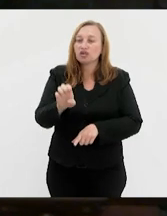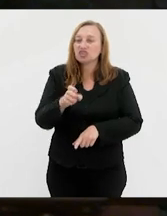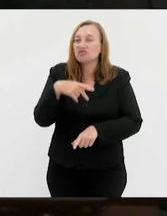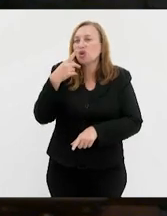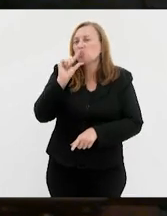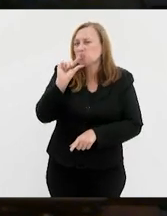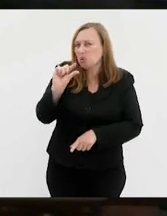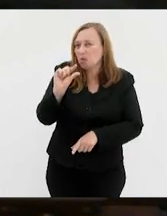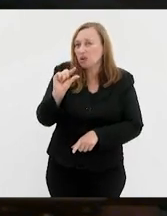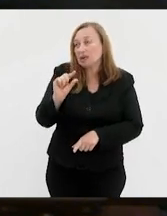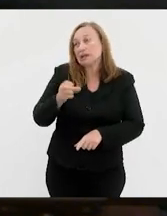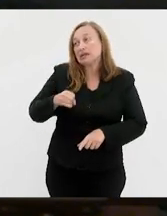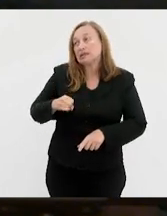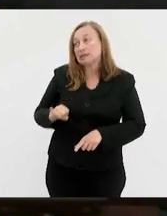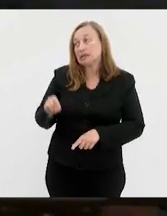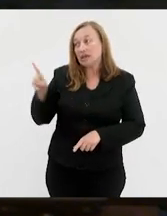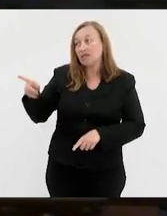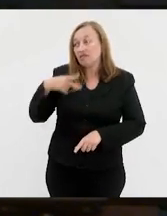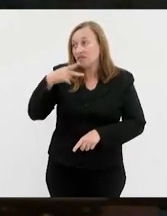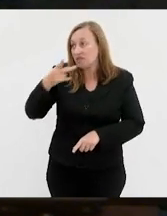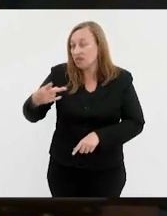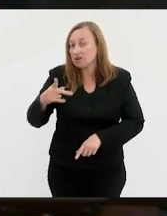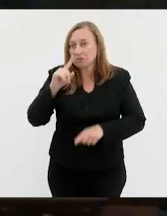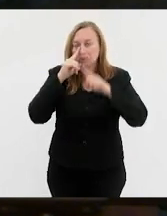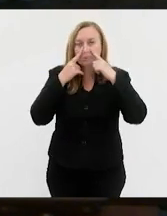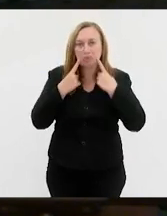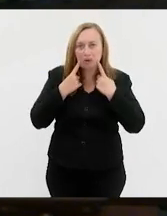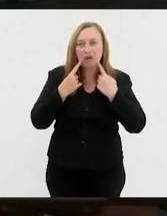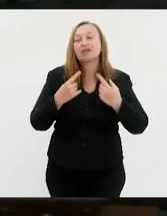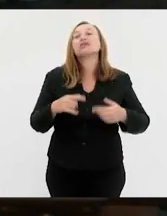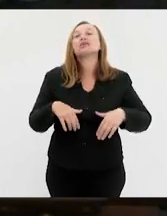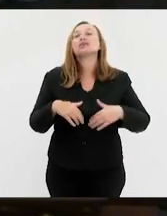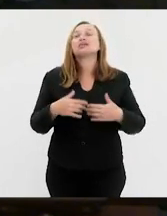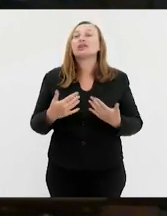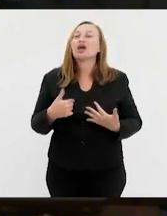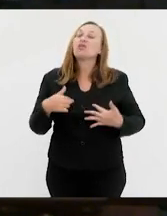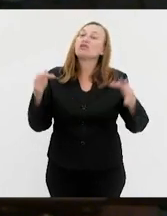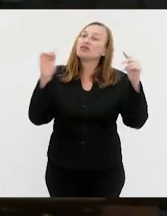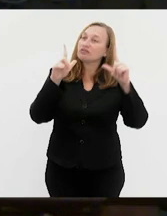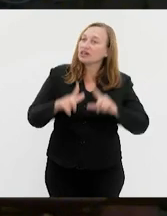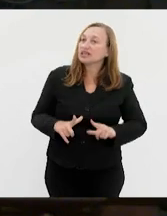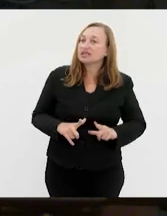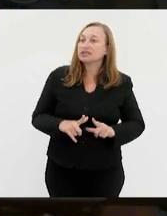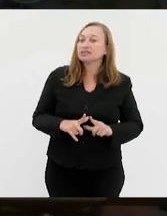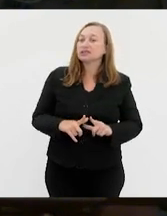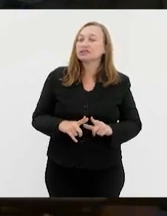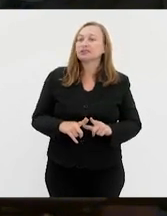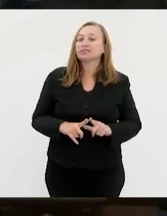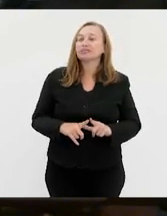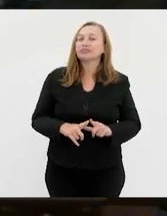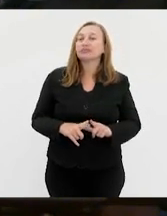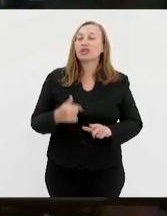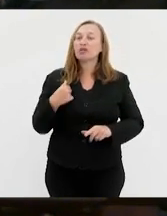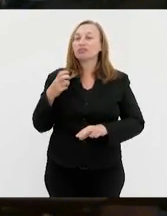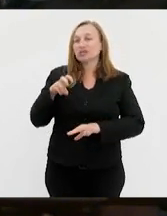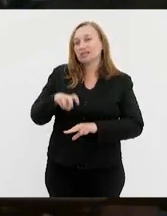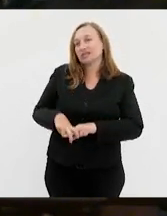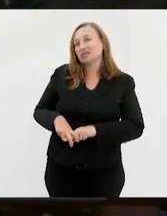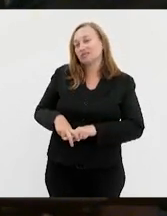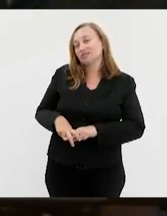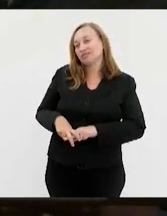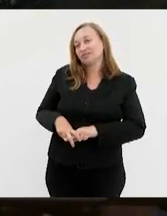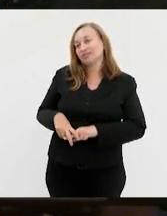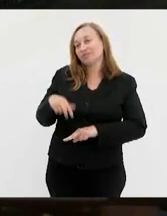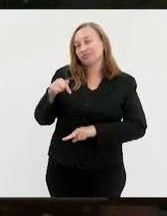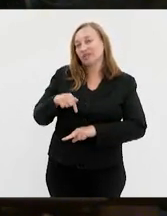Jorge ia chorar, né? E aí, eu fico muito feliz, né, de eu estar sentado aqui, porque,